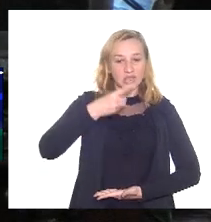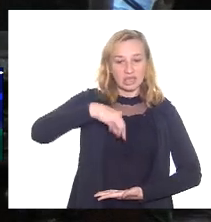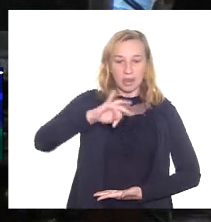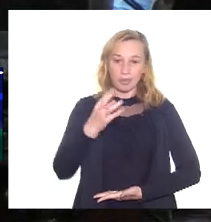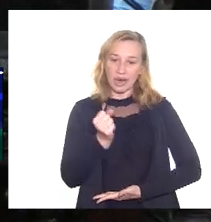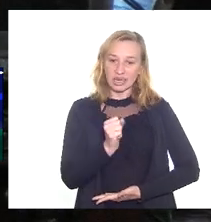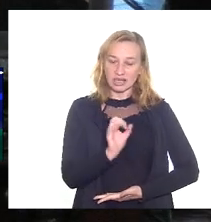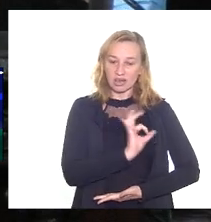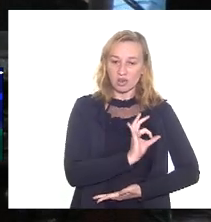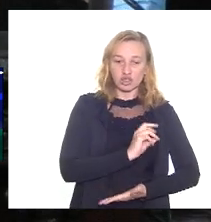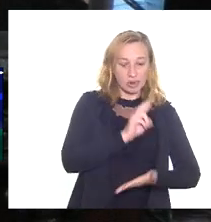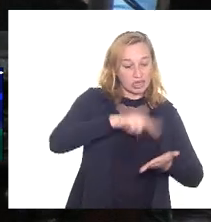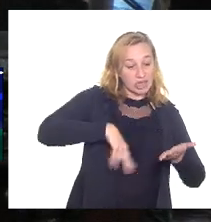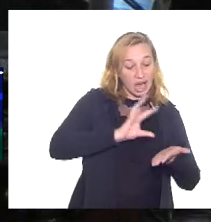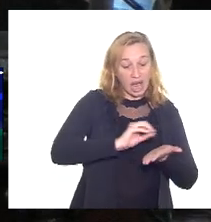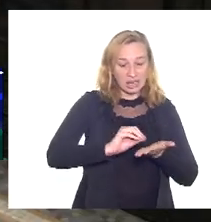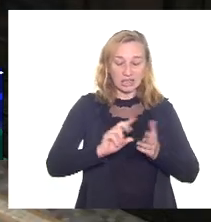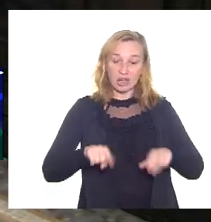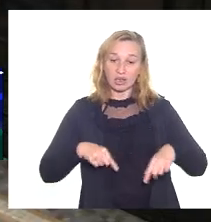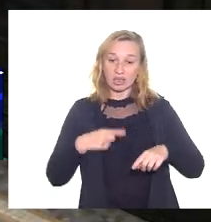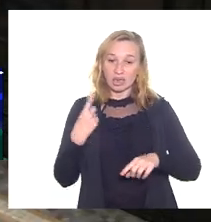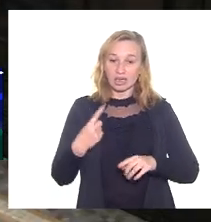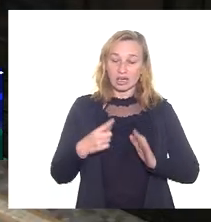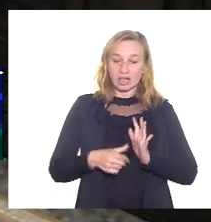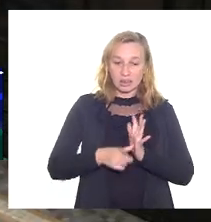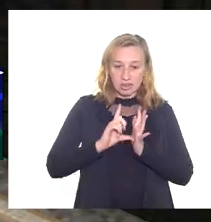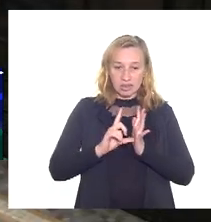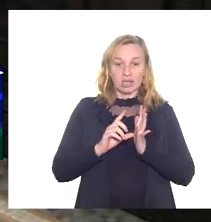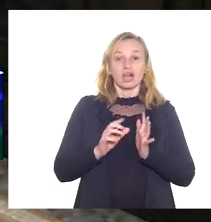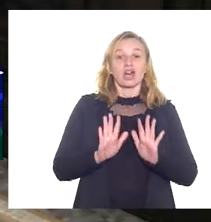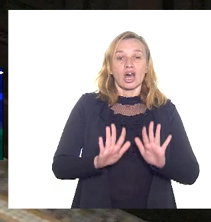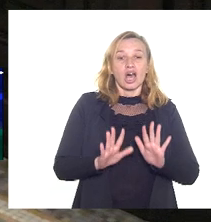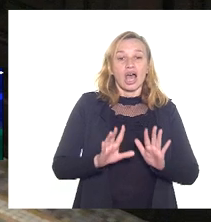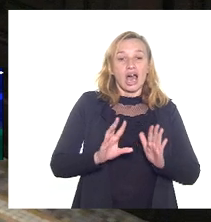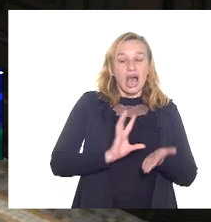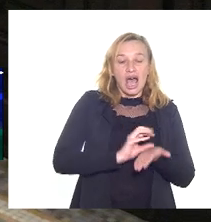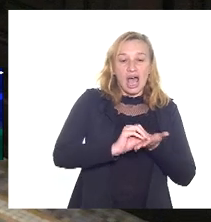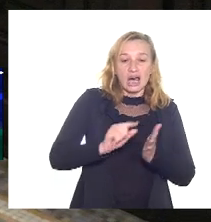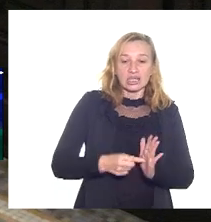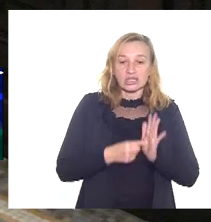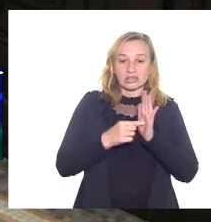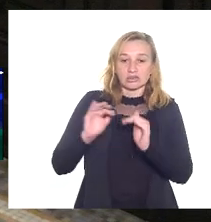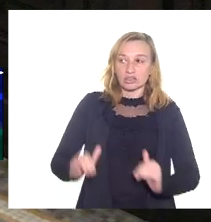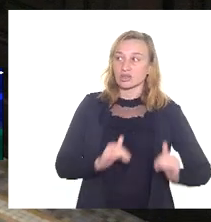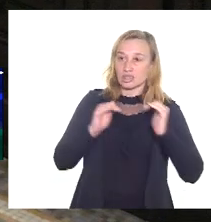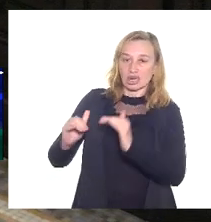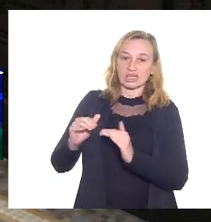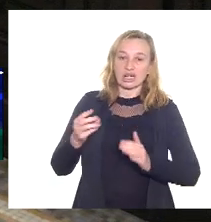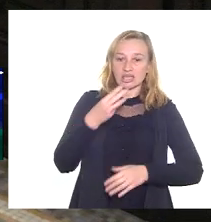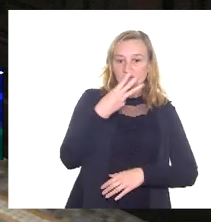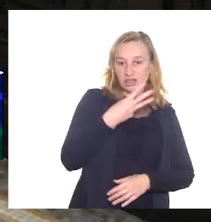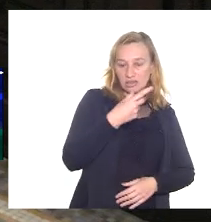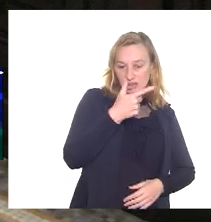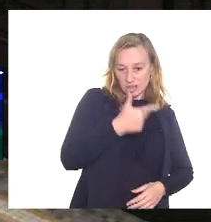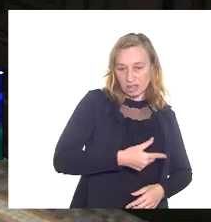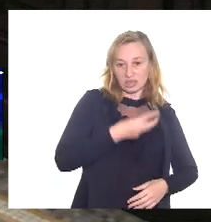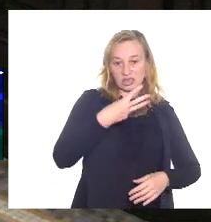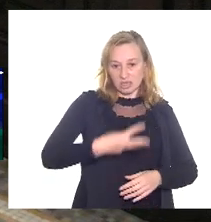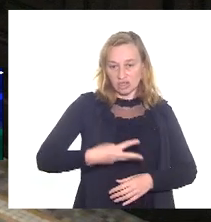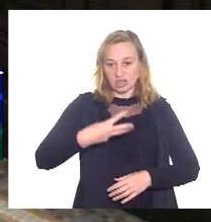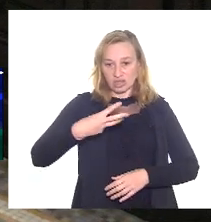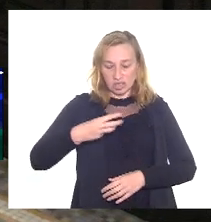Marta Rocha a fazer a leitura da ata da sessão anterior. A ata reflete com exatidão o ocorrido na 138ª